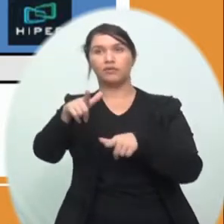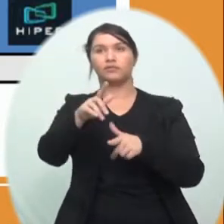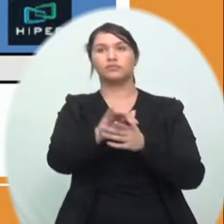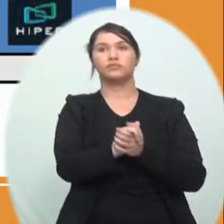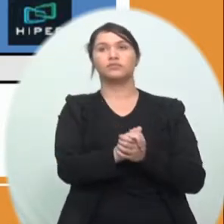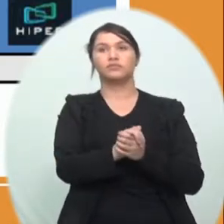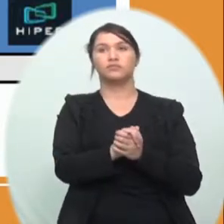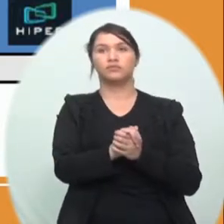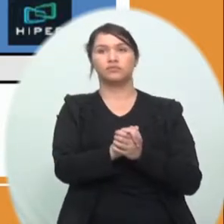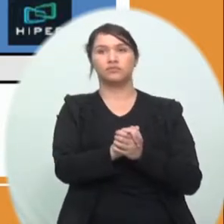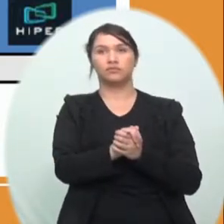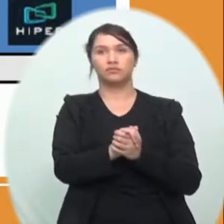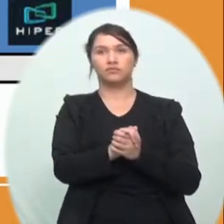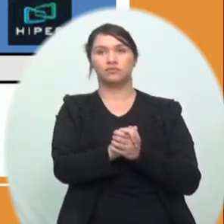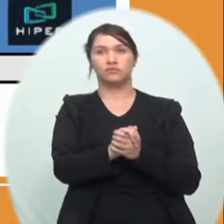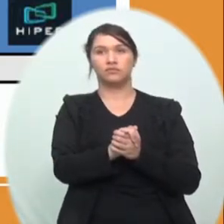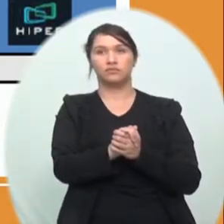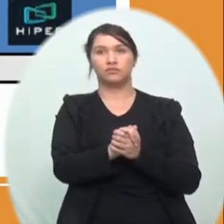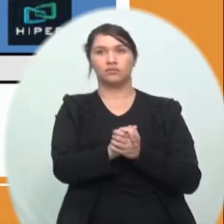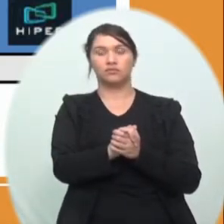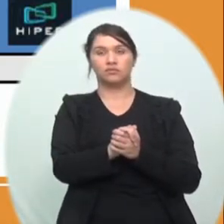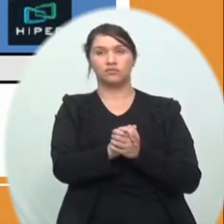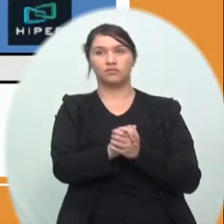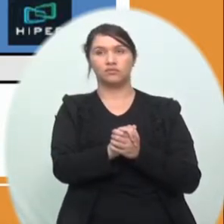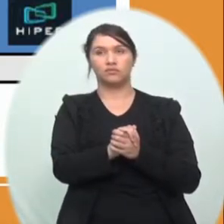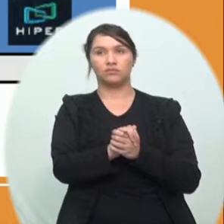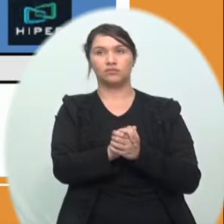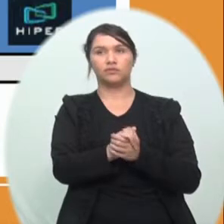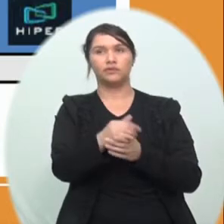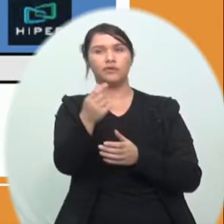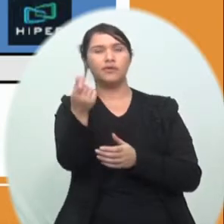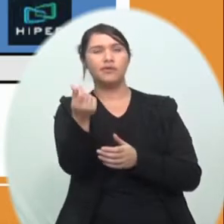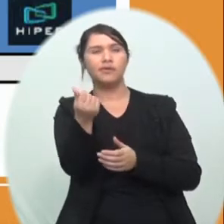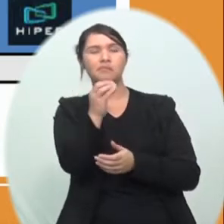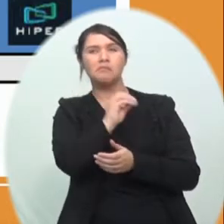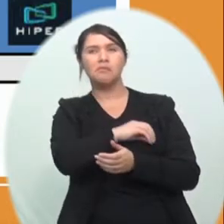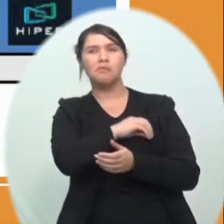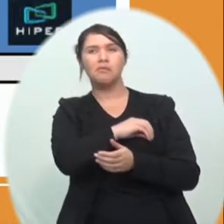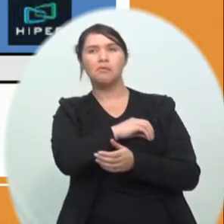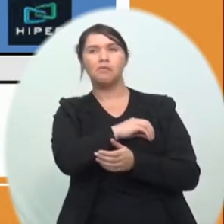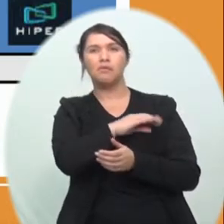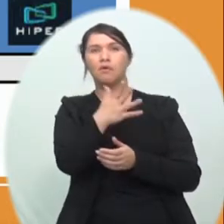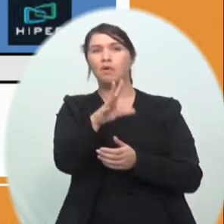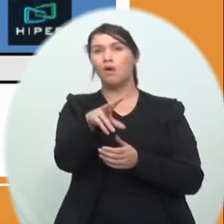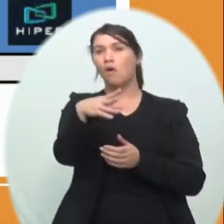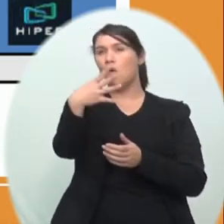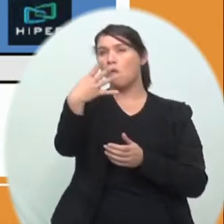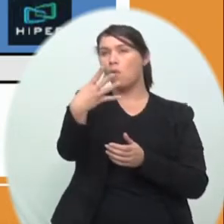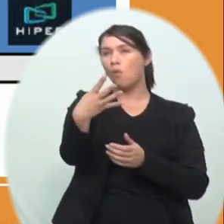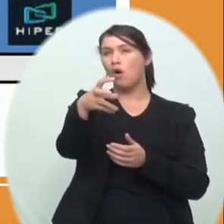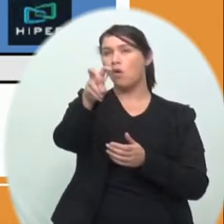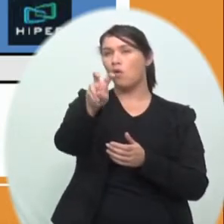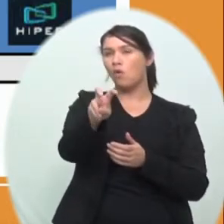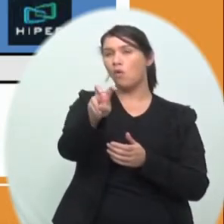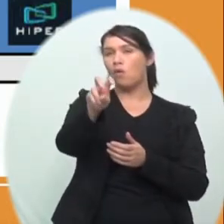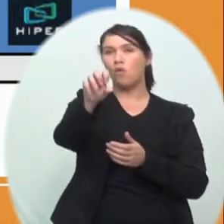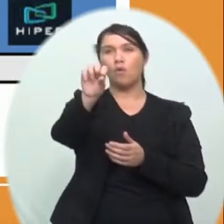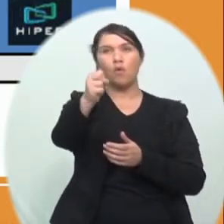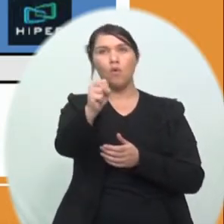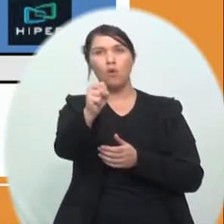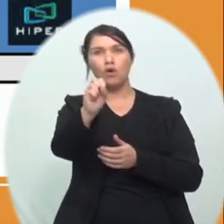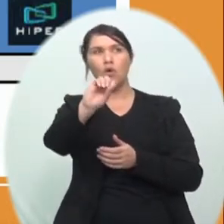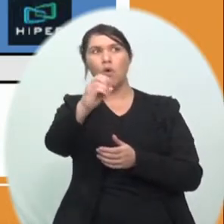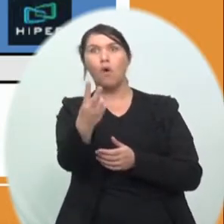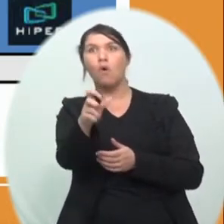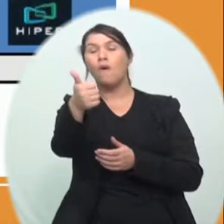é 1.300, é quanto que eles ganham. São salários de 4, 5, 8, 15 mil reais. Não